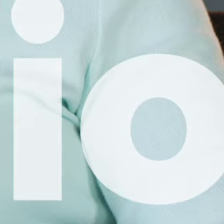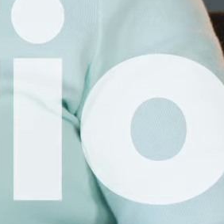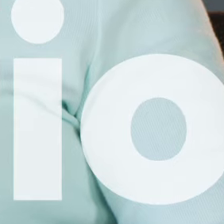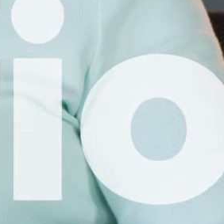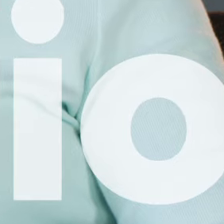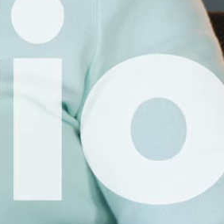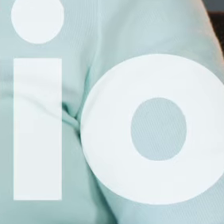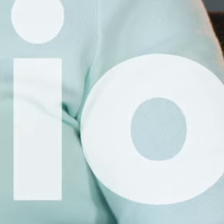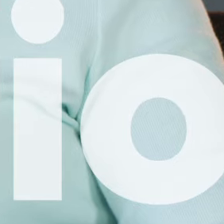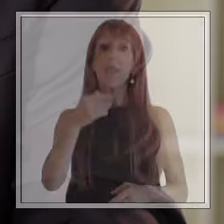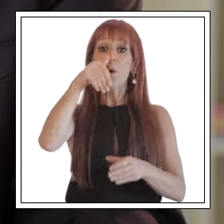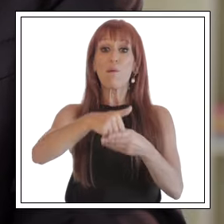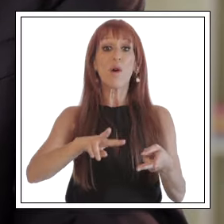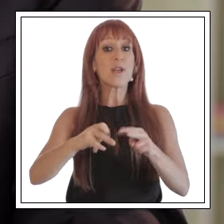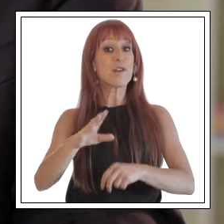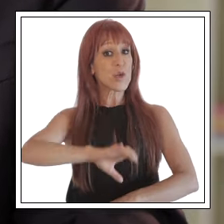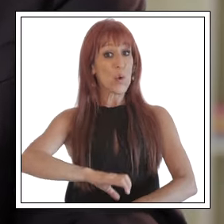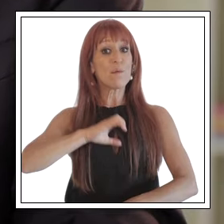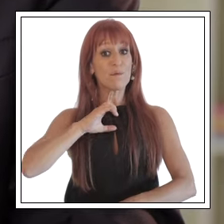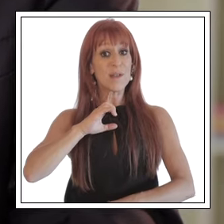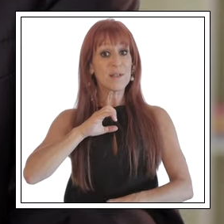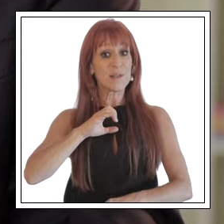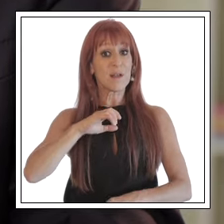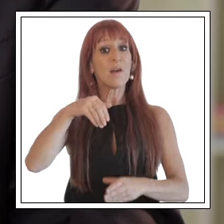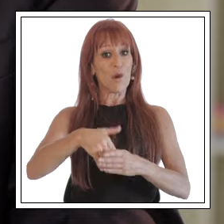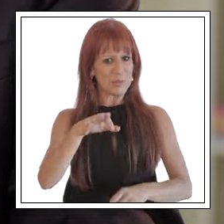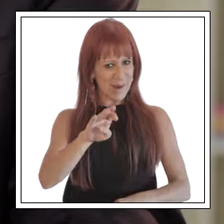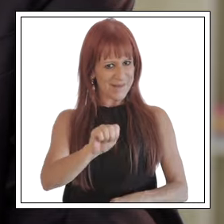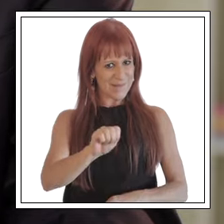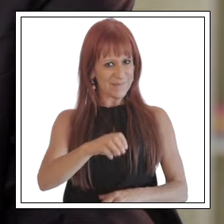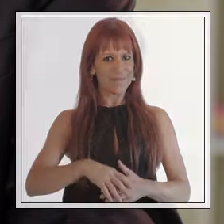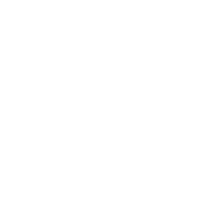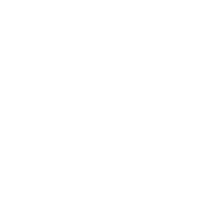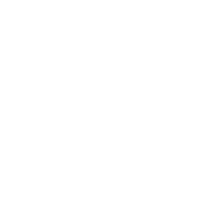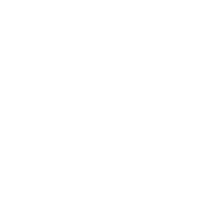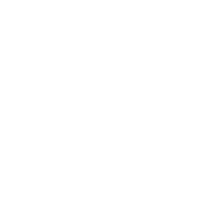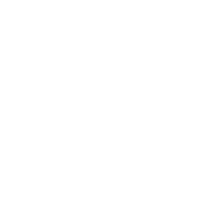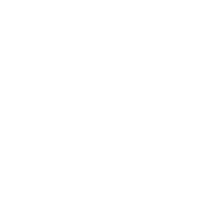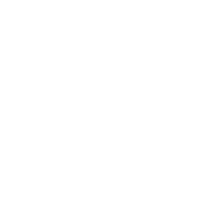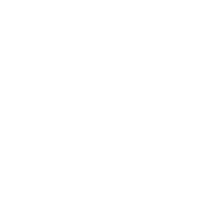confio. Eu confio no António Costa. Vote numa alternativa de confiança. Vote PS.